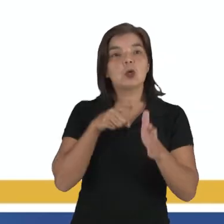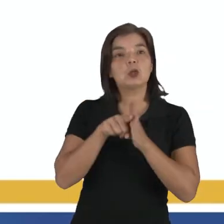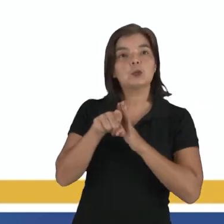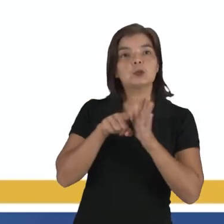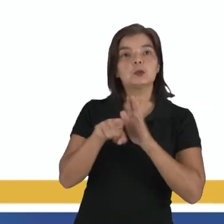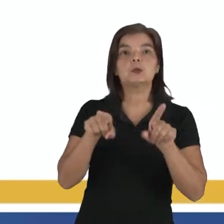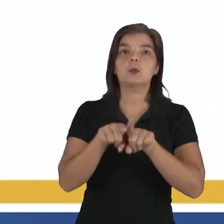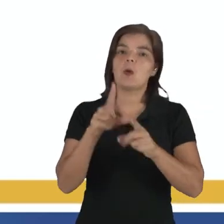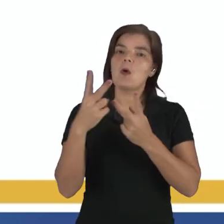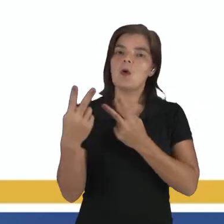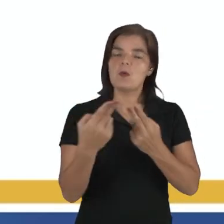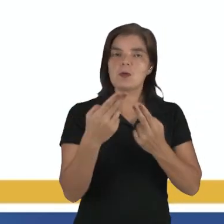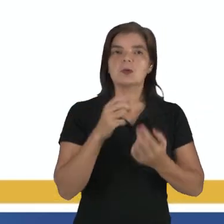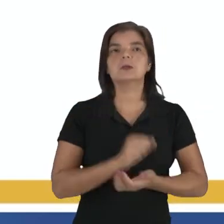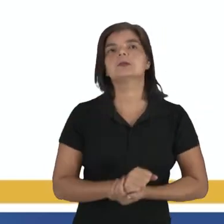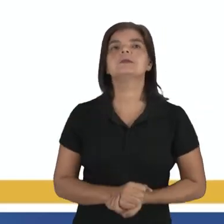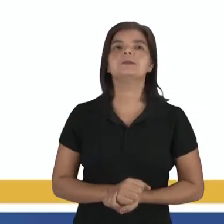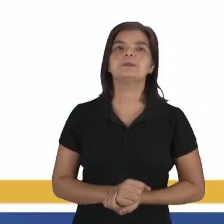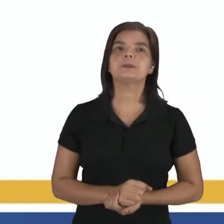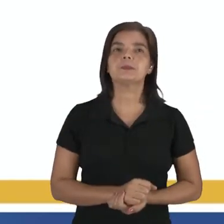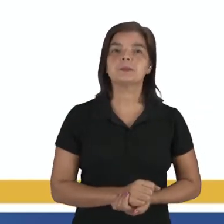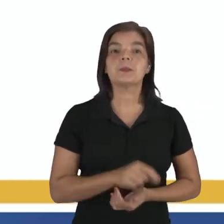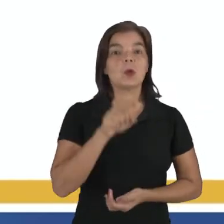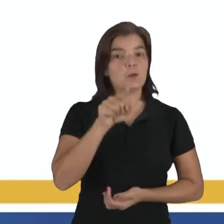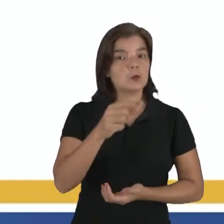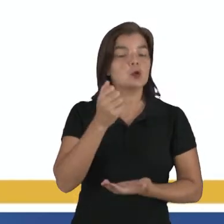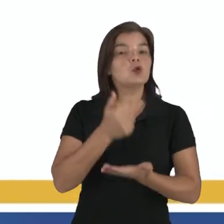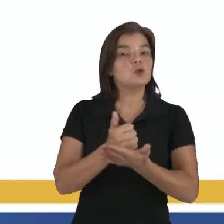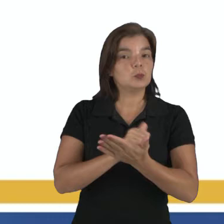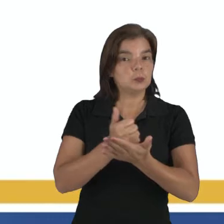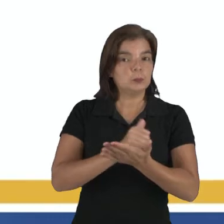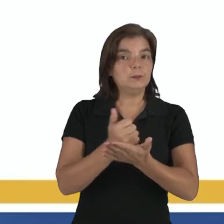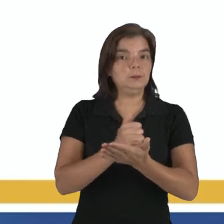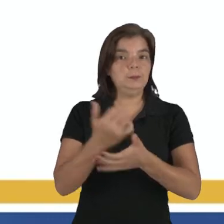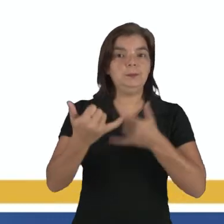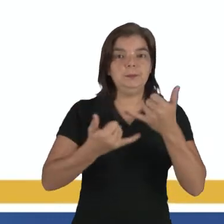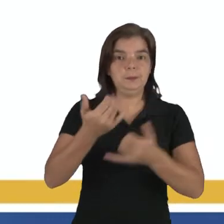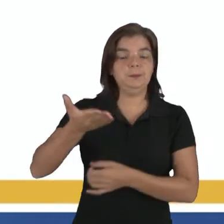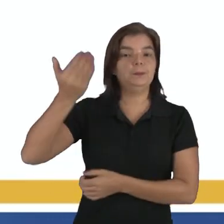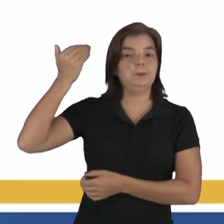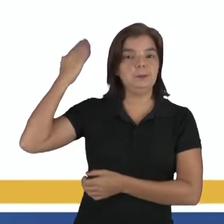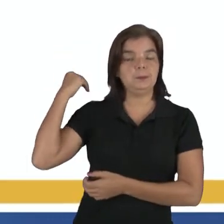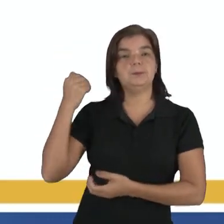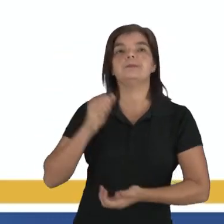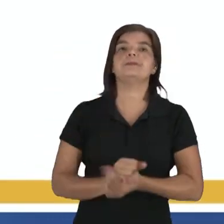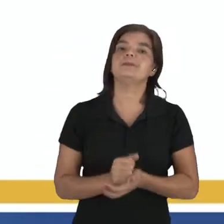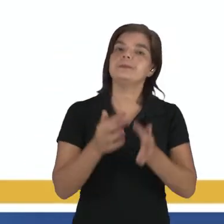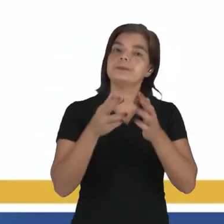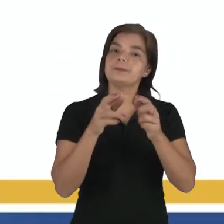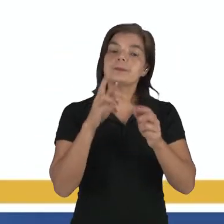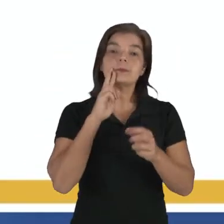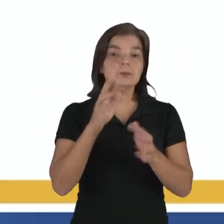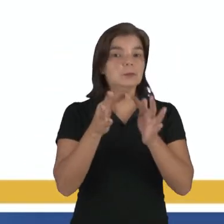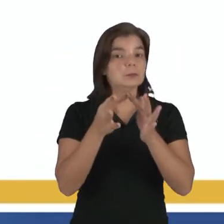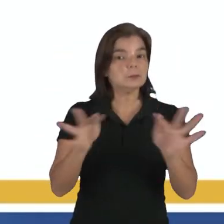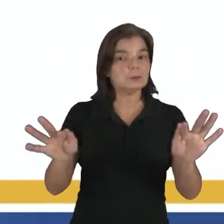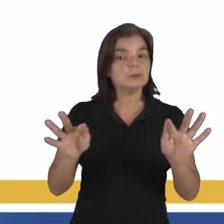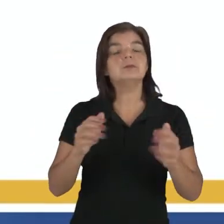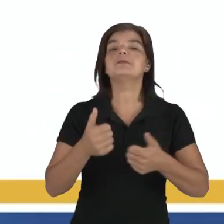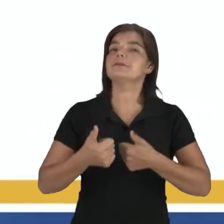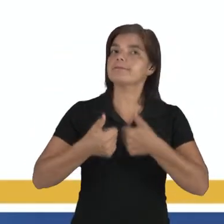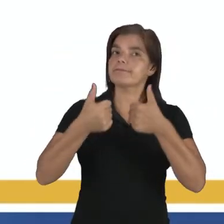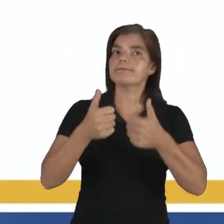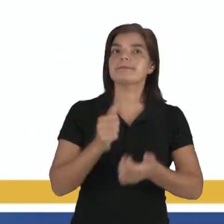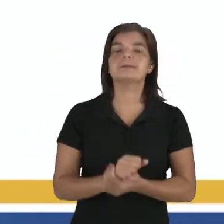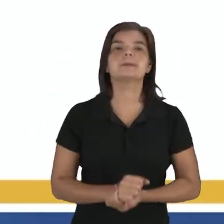Did you play games yesterday? Você jogou jogos ontem? resposta longa e positiva.